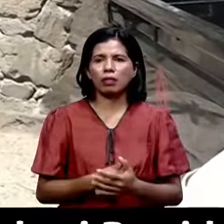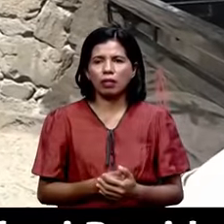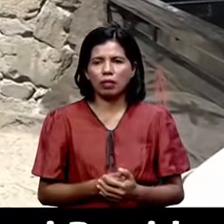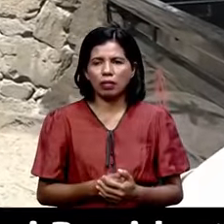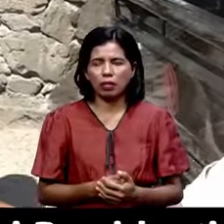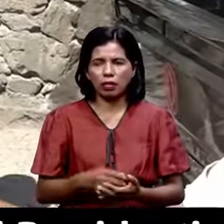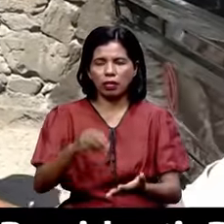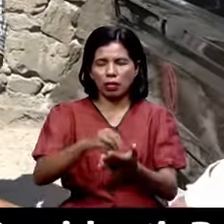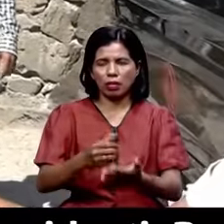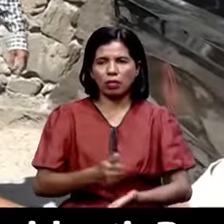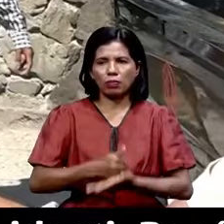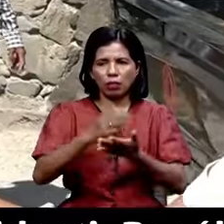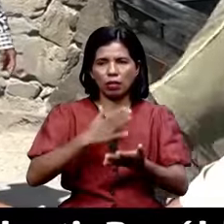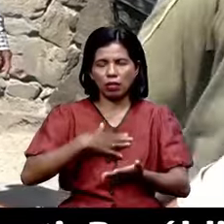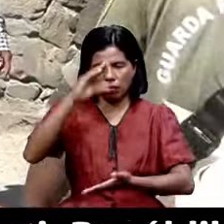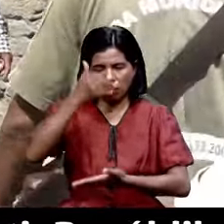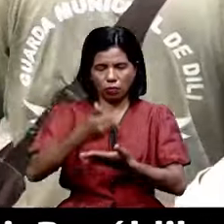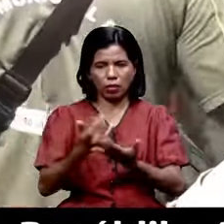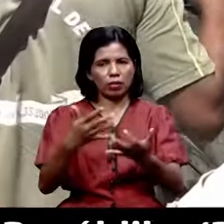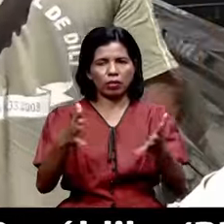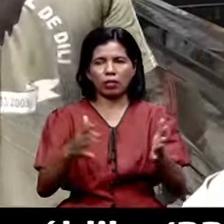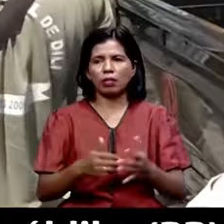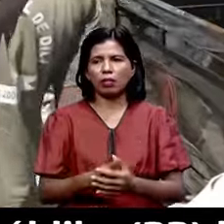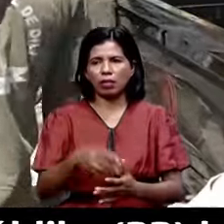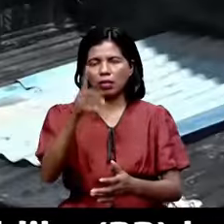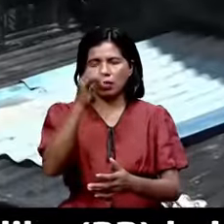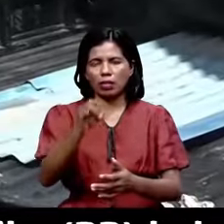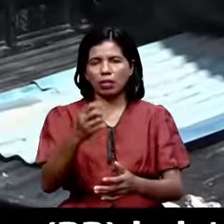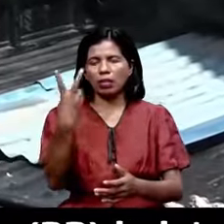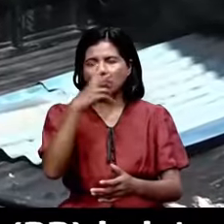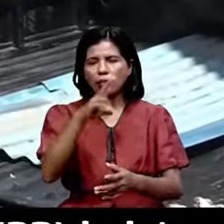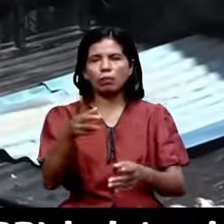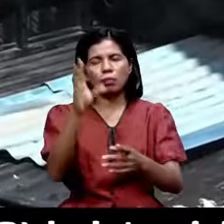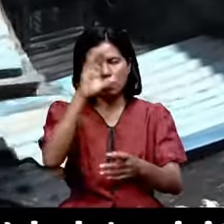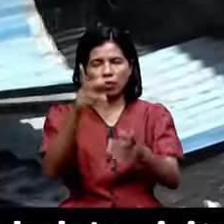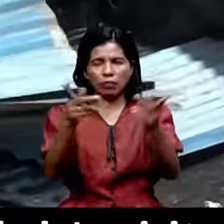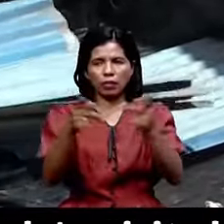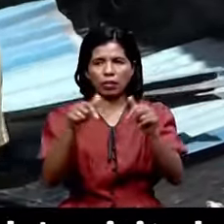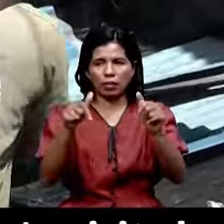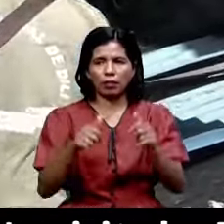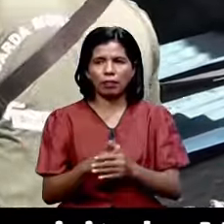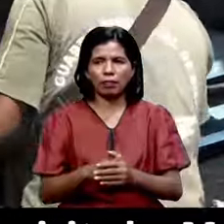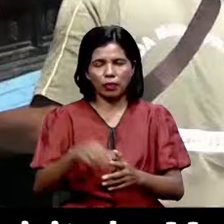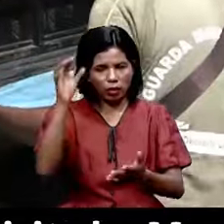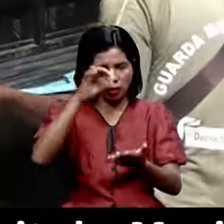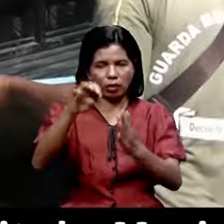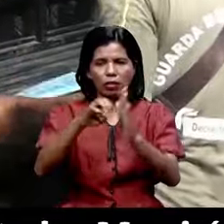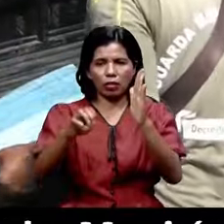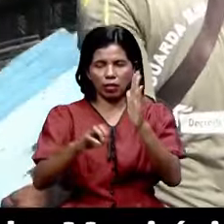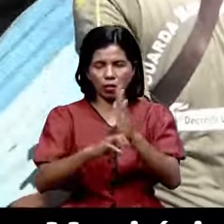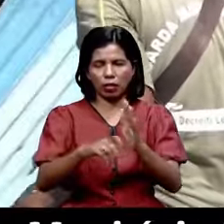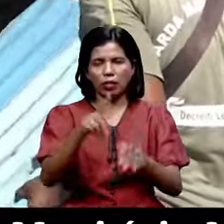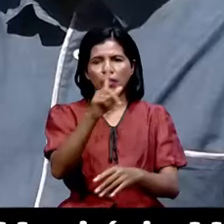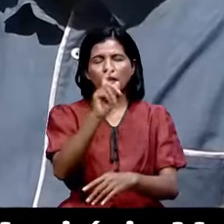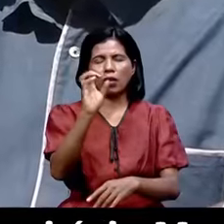konser bah hau nuan sih. Katanya adlok ini fatin laya ni mana. Di lini tak adlok ini. Atamba lamentação, né, secretário de Estado Assunto